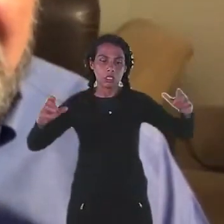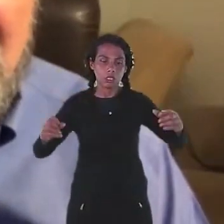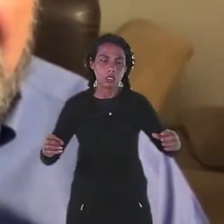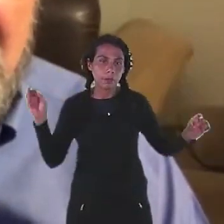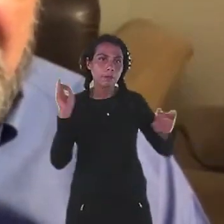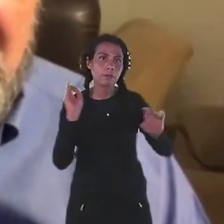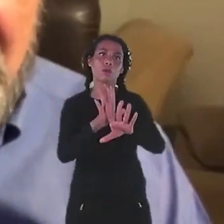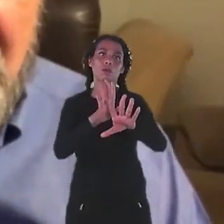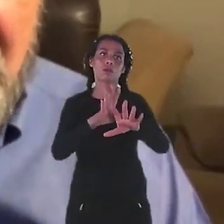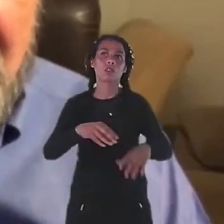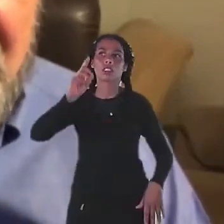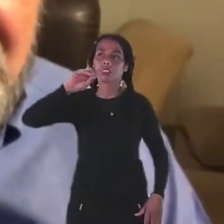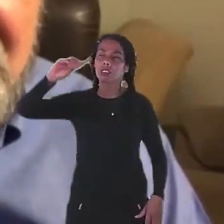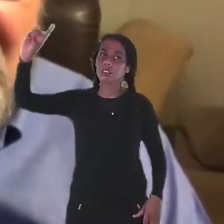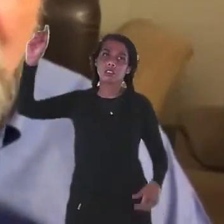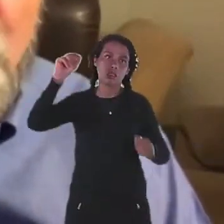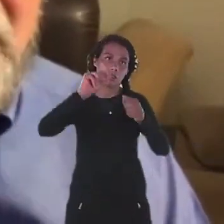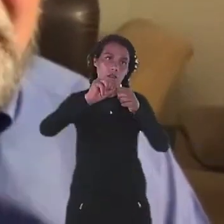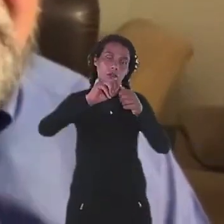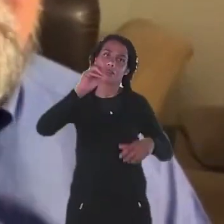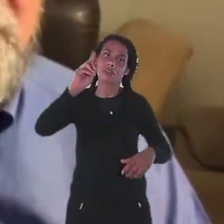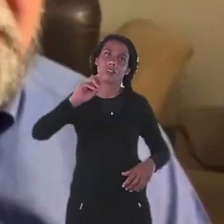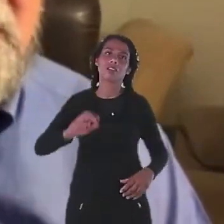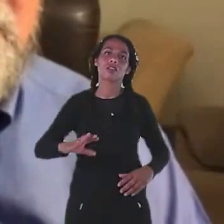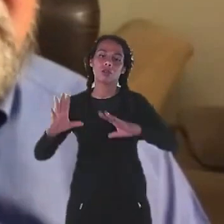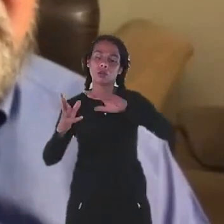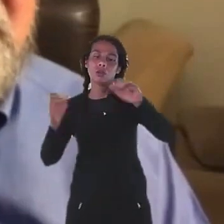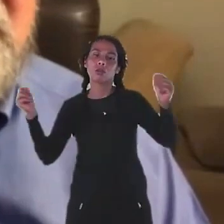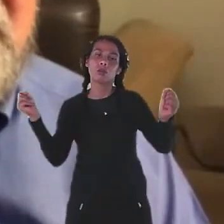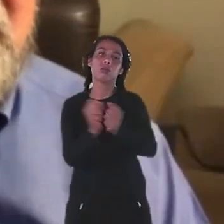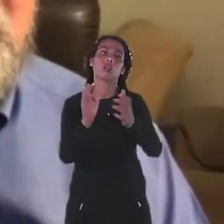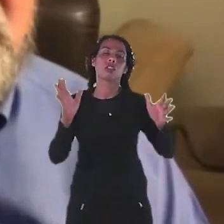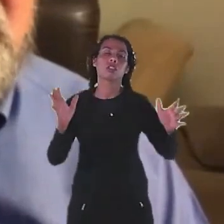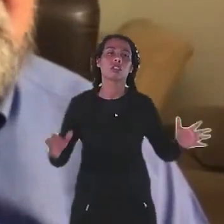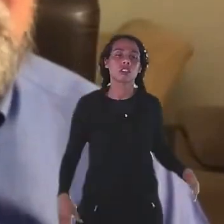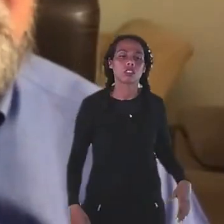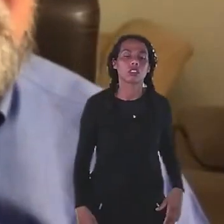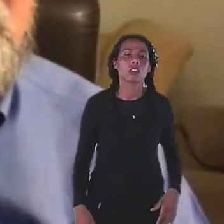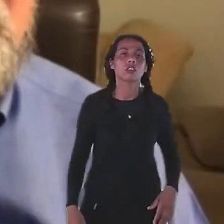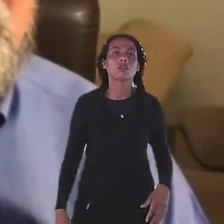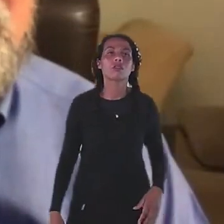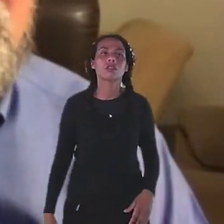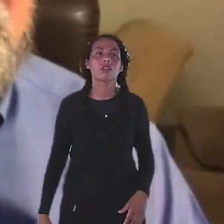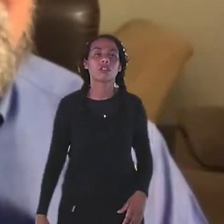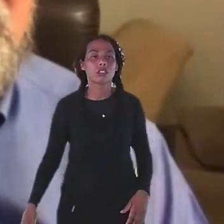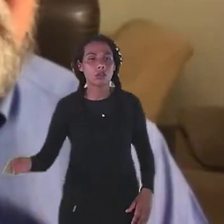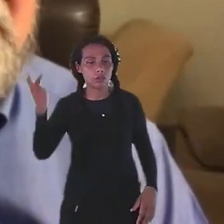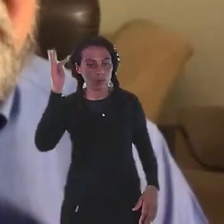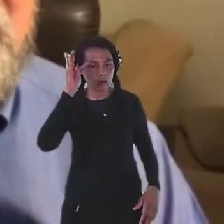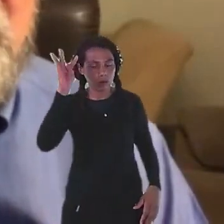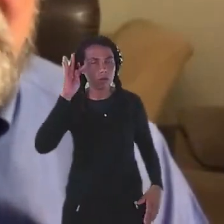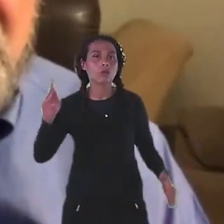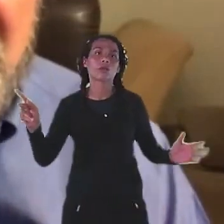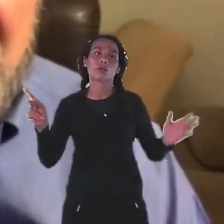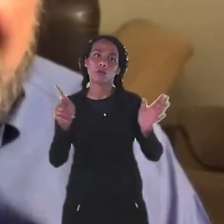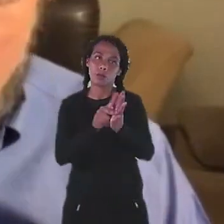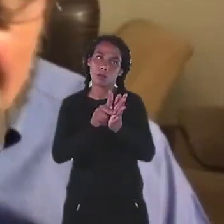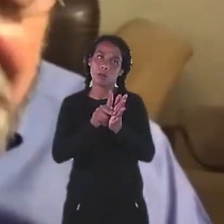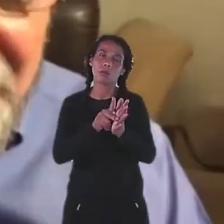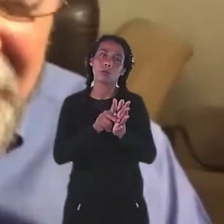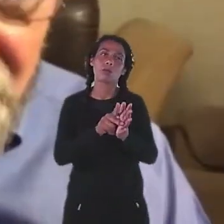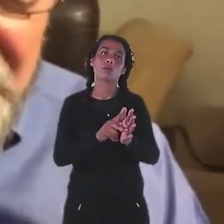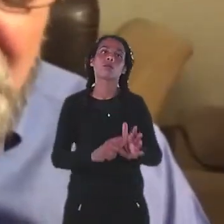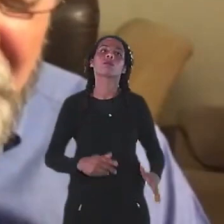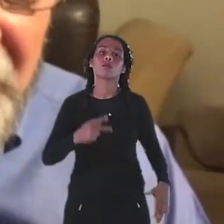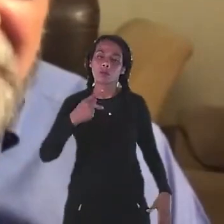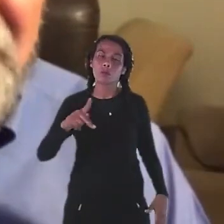diz lá que, na realidade, o dualismo, né, que o Descartes traz para a filosofia do ocidental, ele é